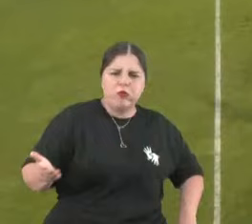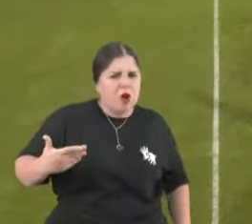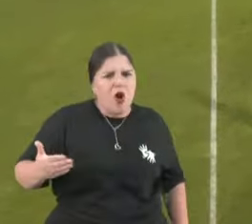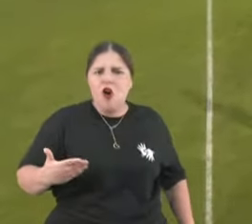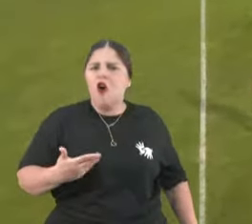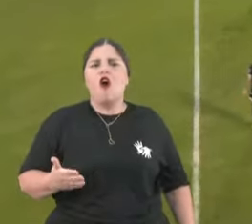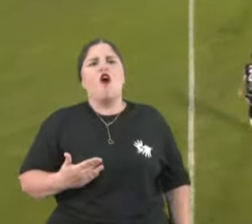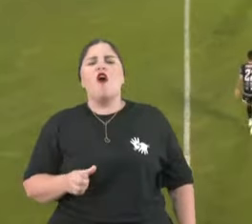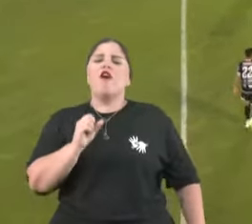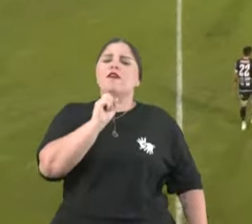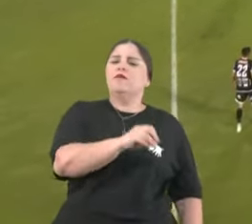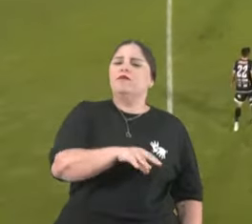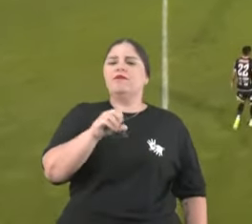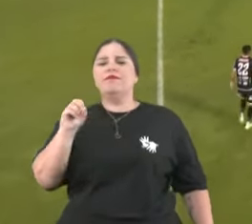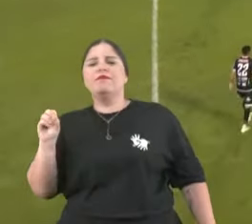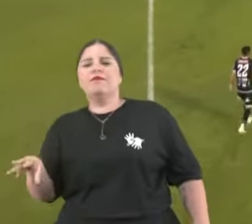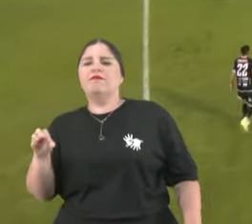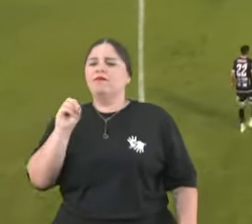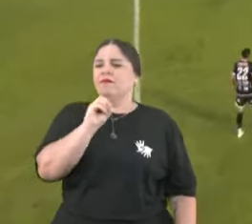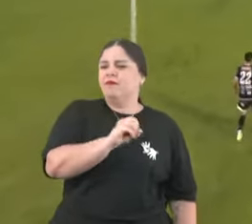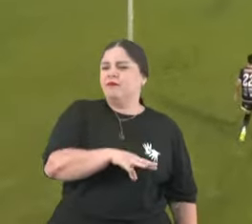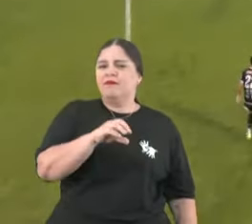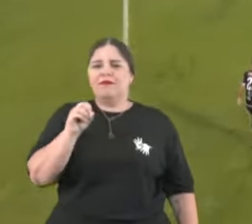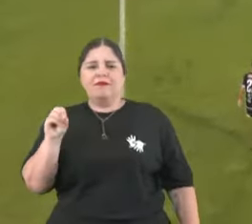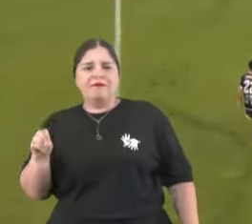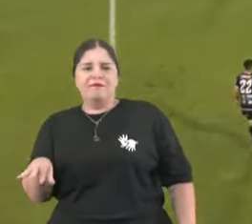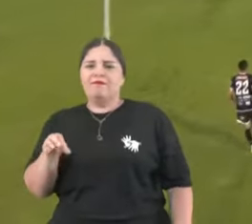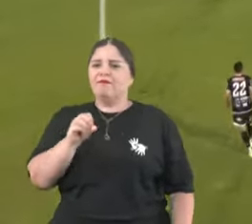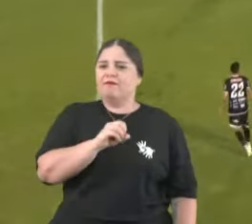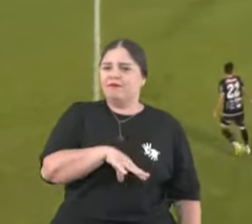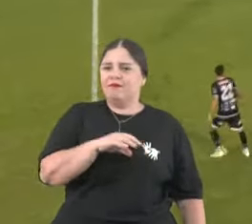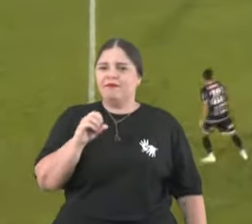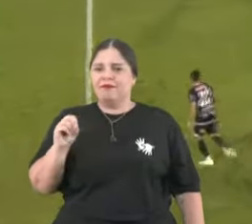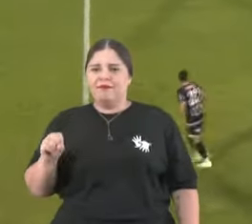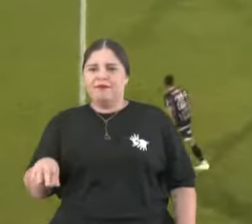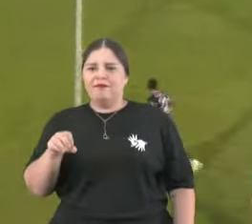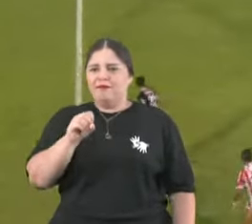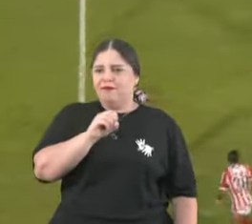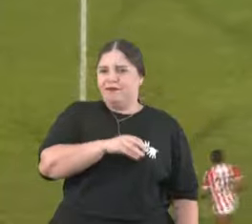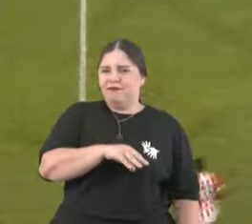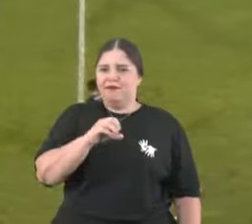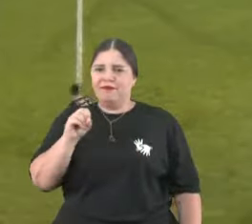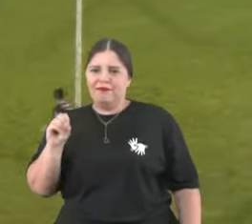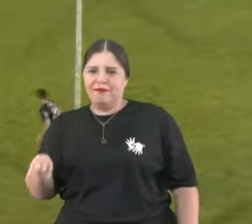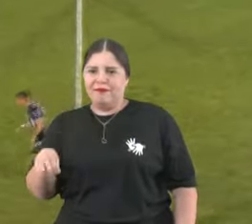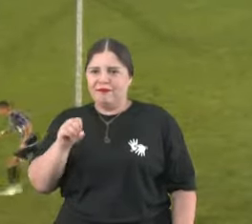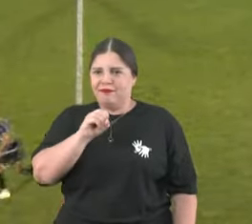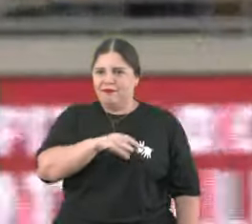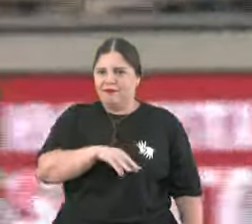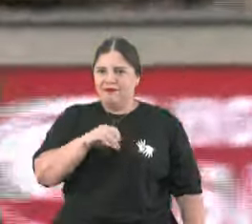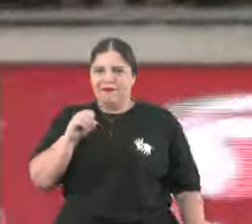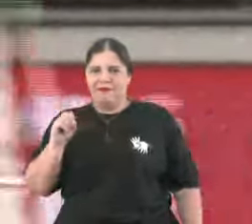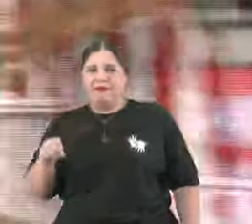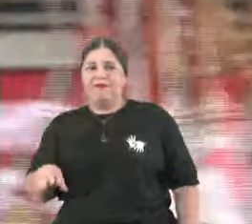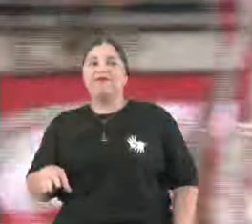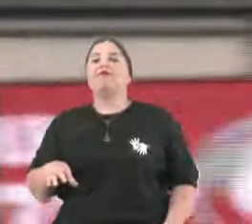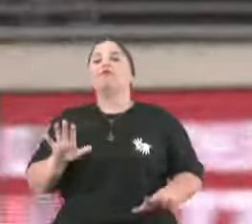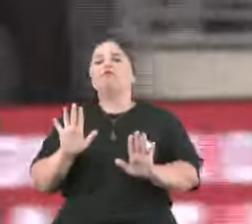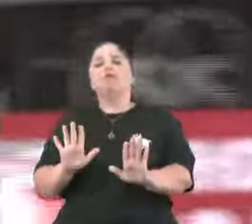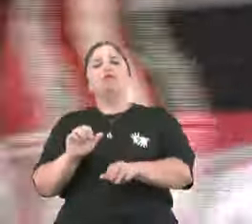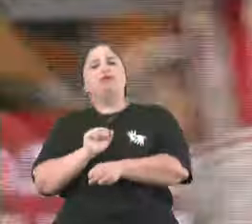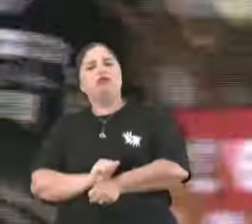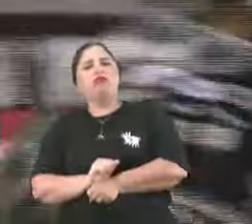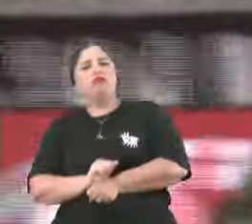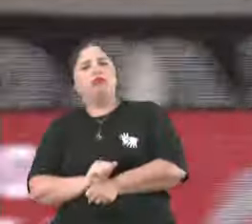faz desvio leve, ele tira o time do Anselmo Ramon. Por isso que o Anselmo Ramon chega antes da bola. Então